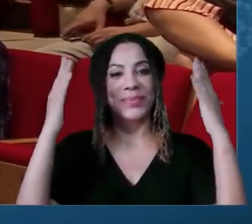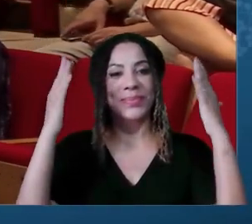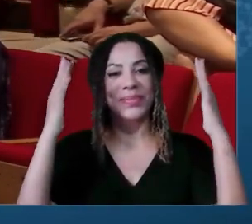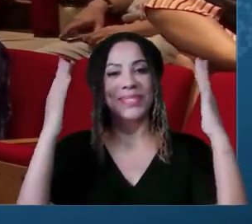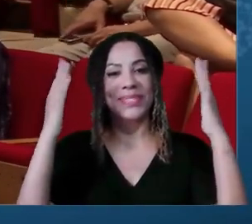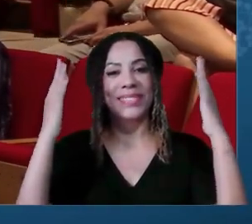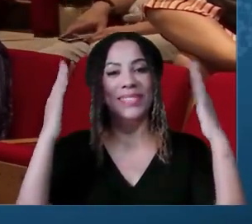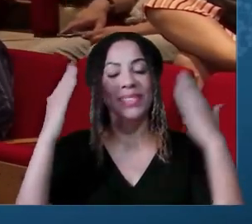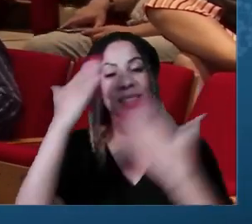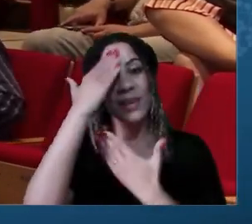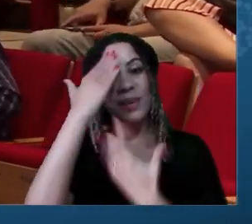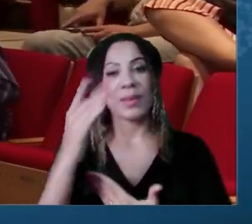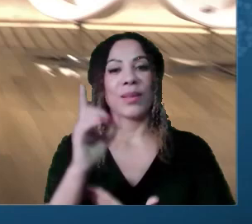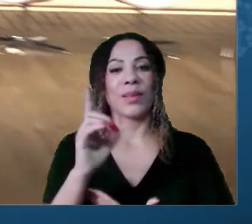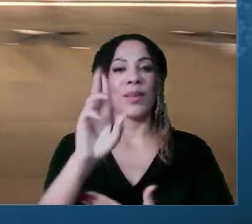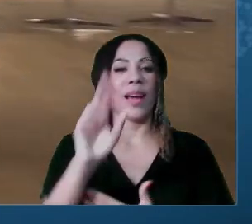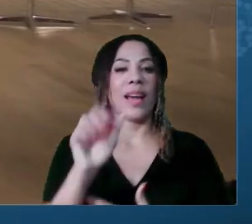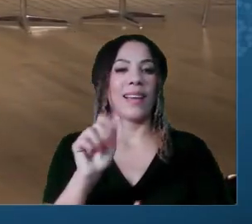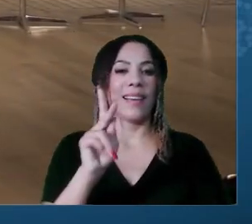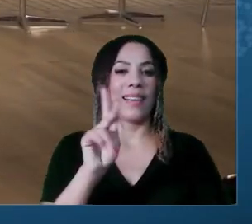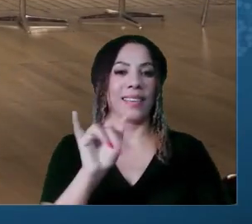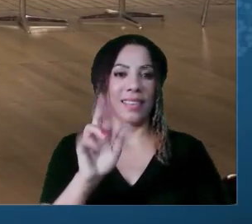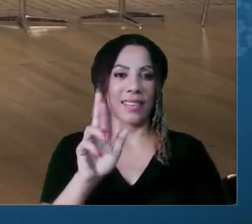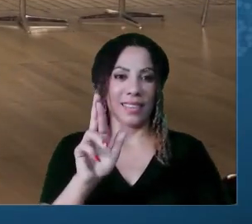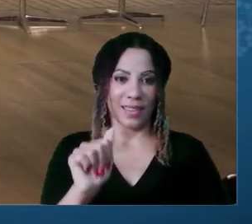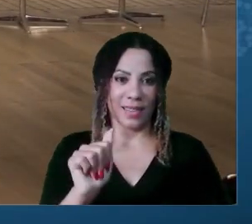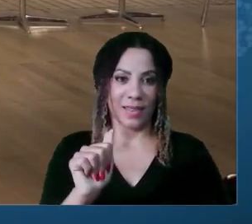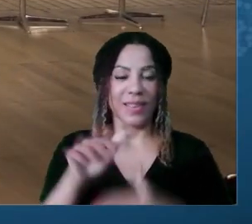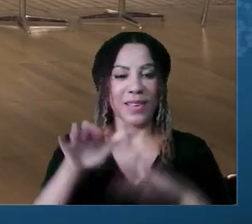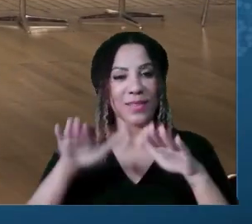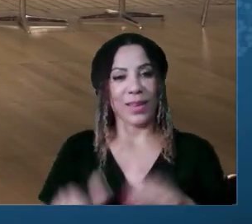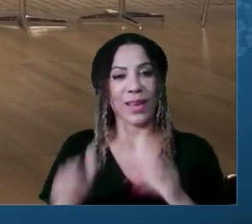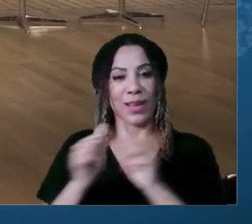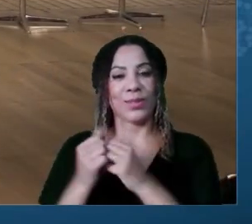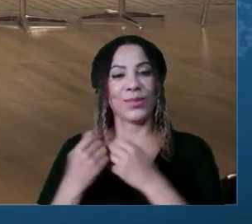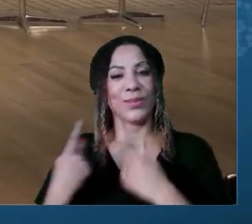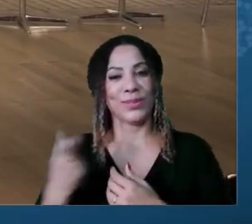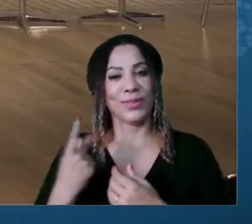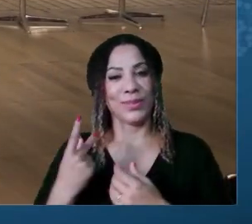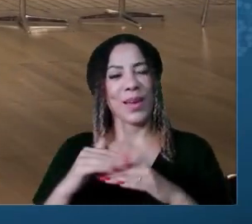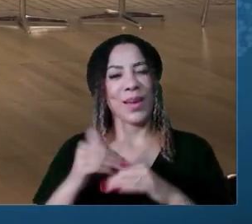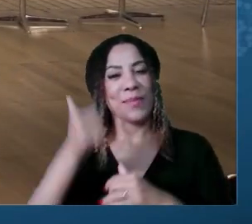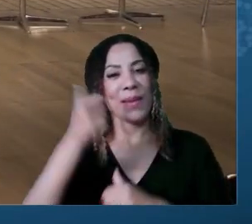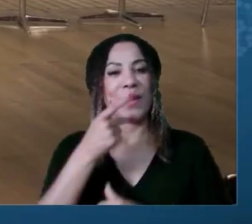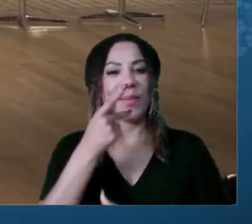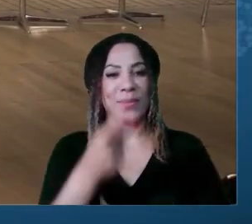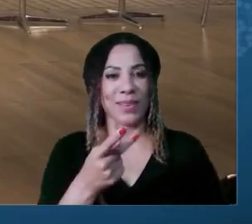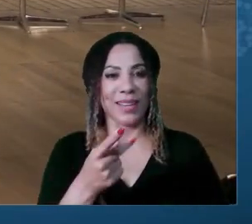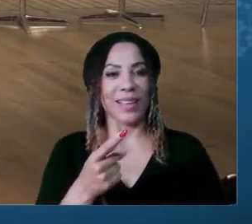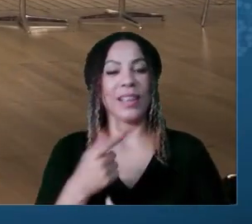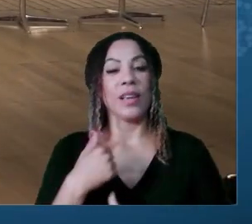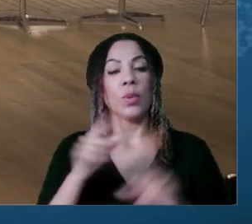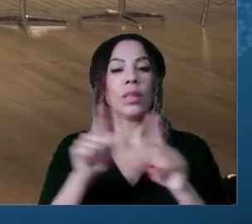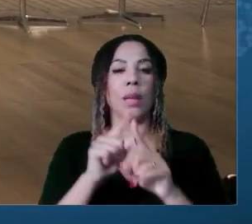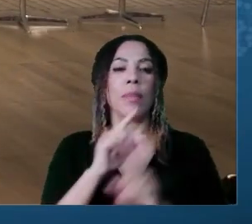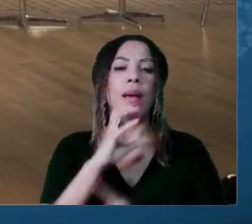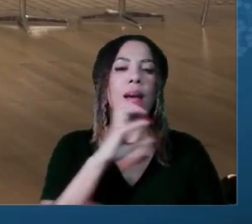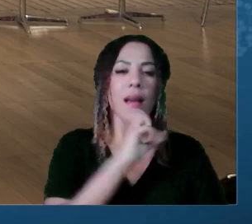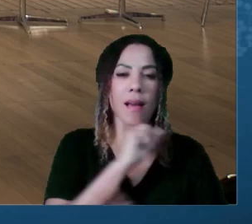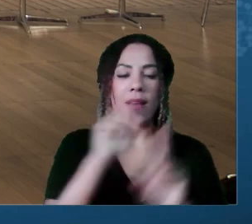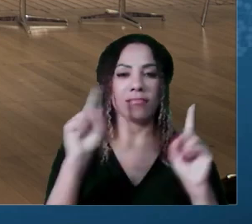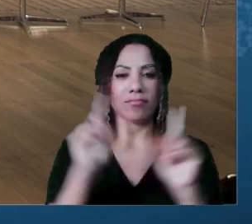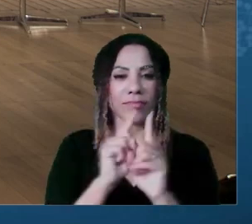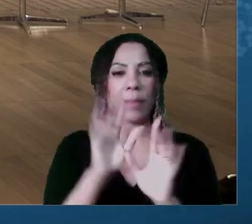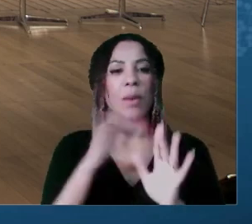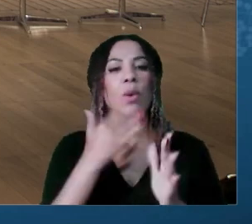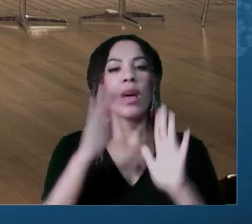Obrigado, doutora Kira. Fica aqui junto aqui, melhor para falar. Também vou ser muito breve, mas eu queria focar muito nisso